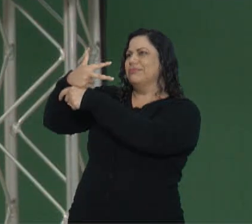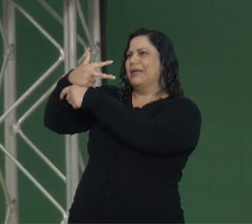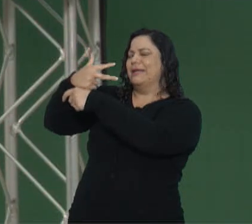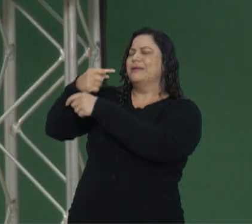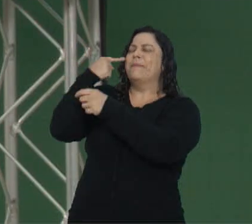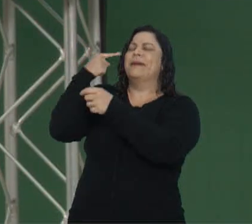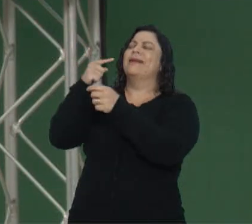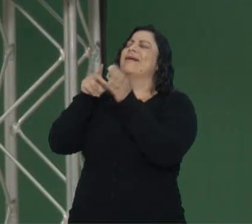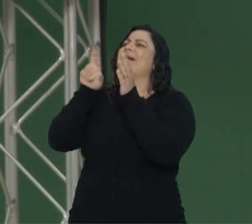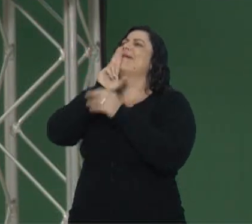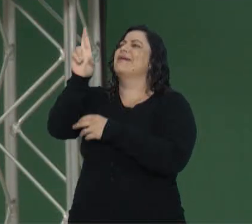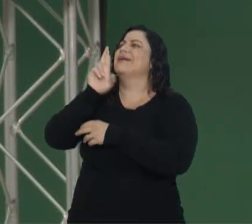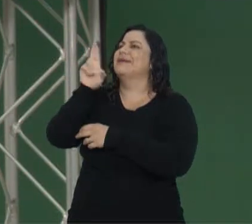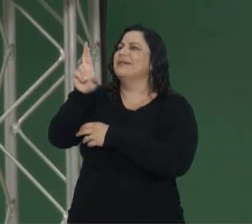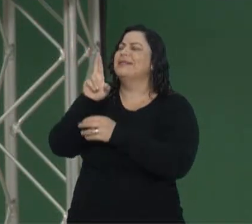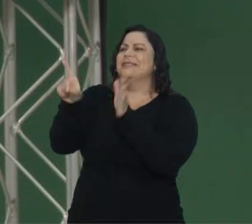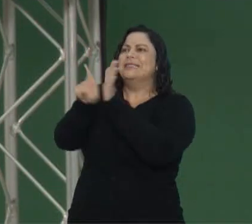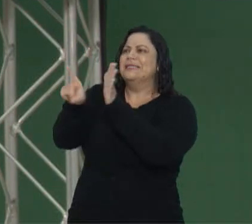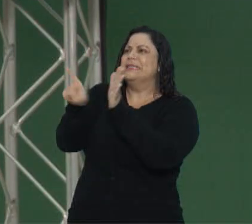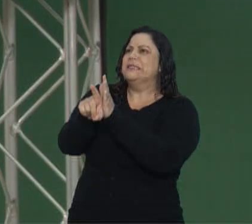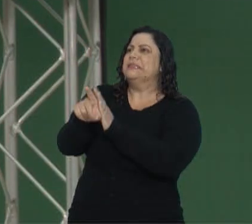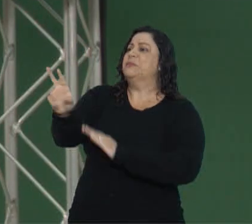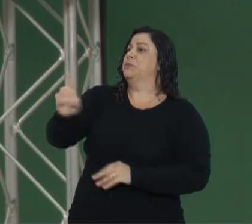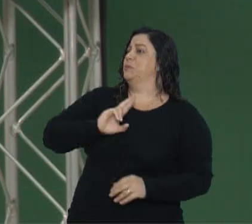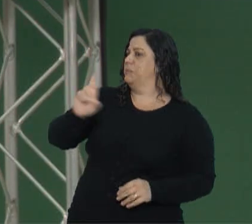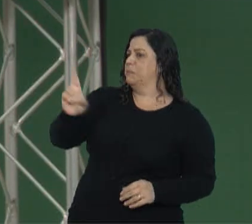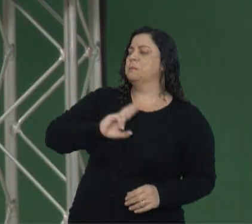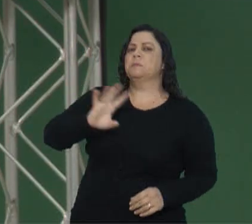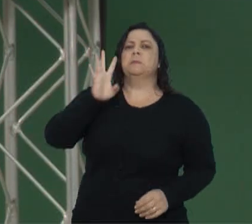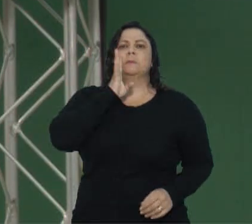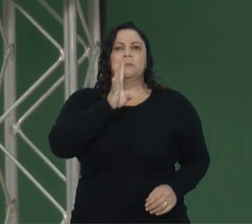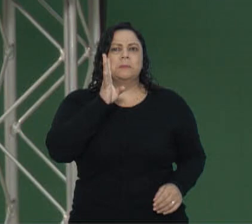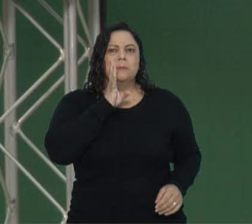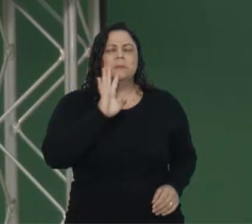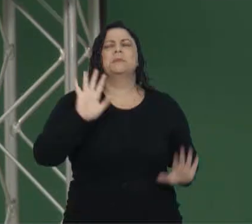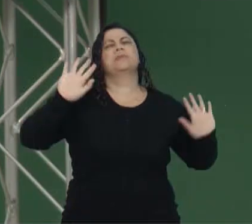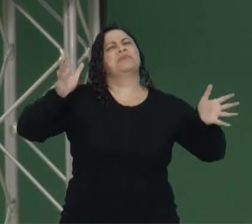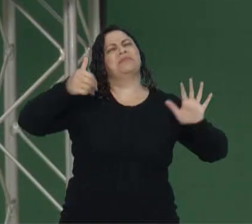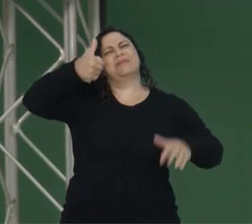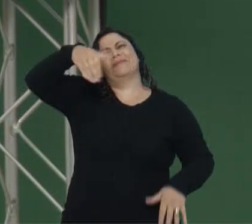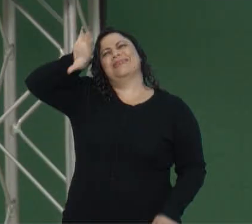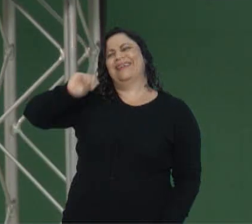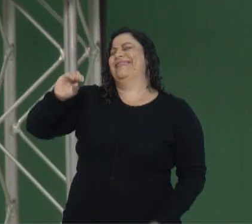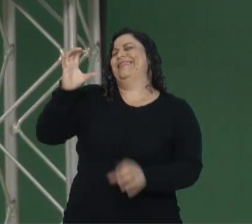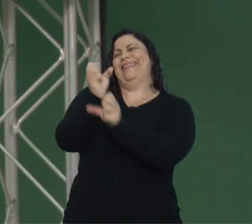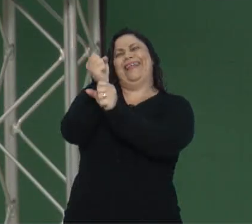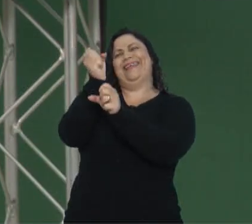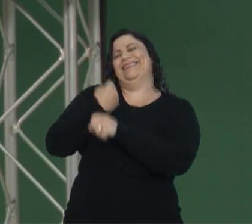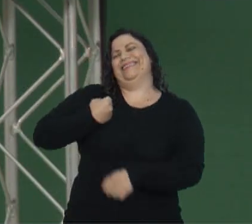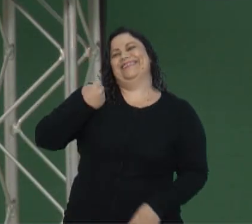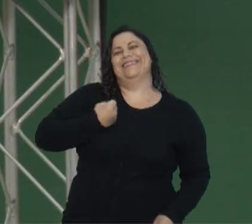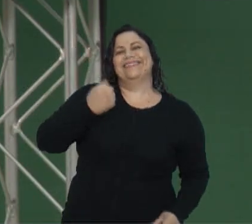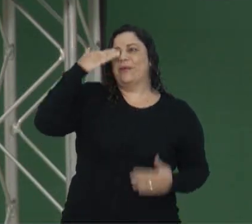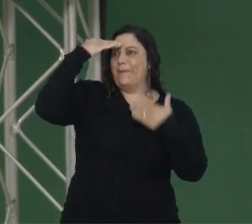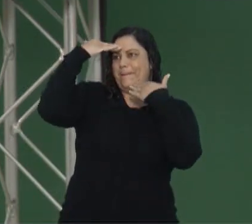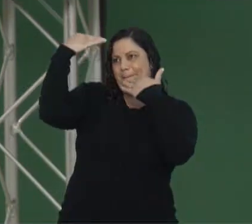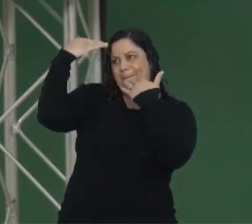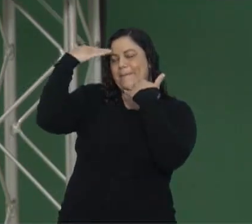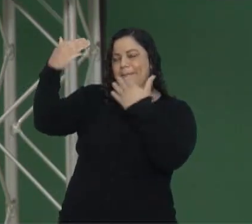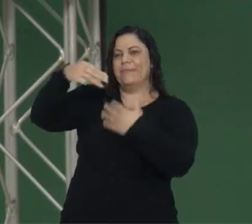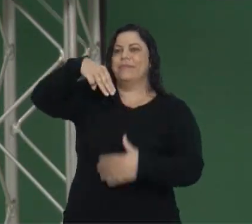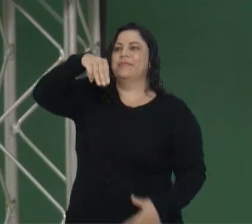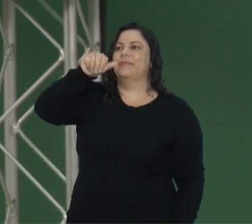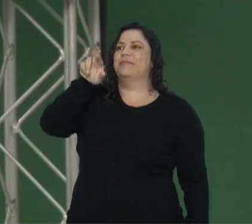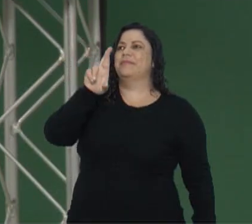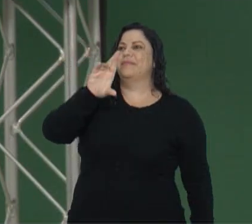no intervalinho. E aí ele trouxe respostas bem bacanas, né? E a gente já deu nota 10 para ele, tá bom, gente? Obrigada, Márcio. Eu comentar